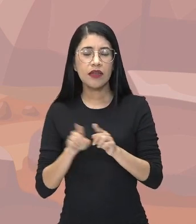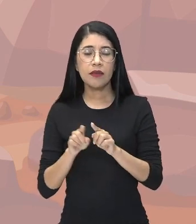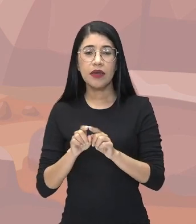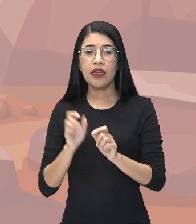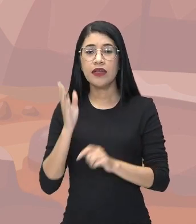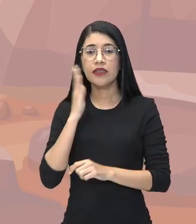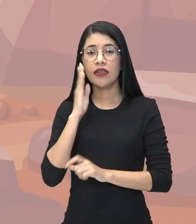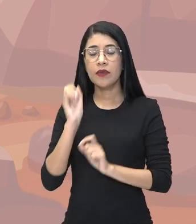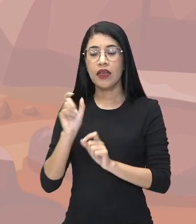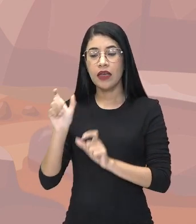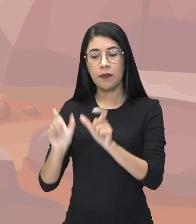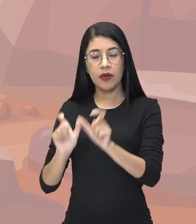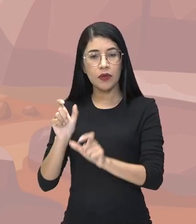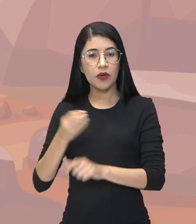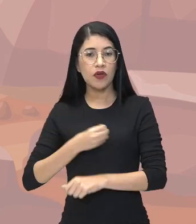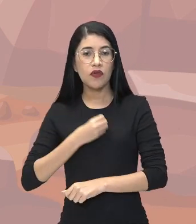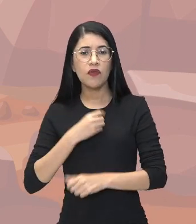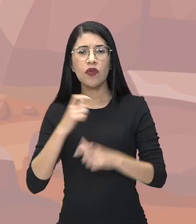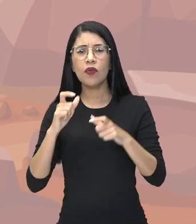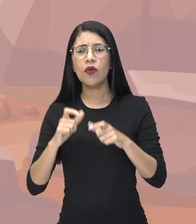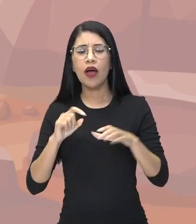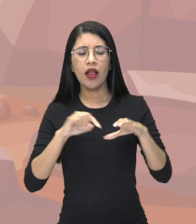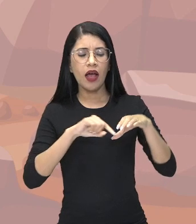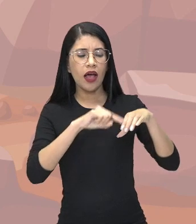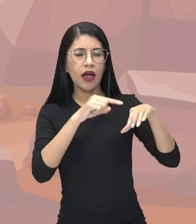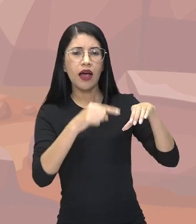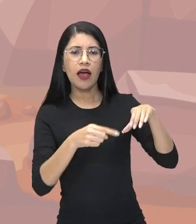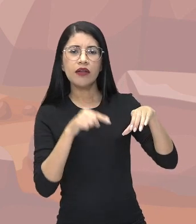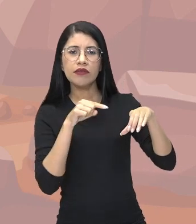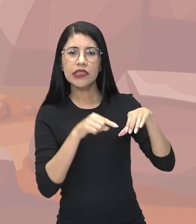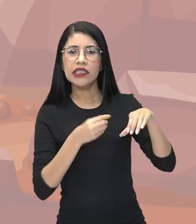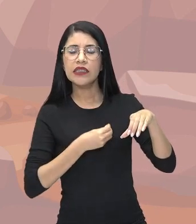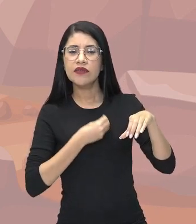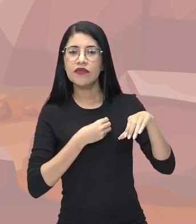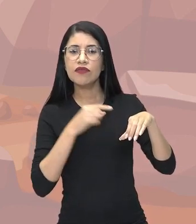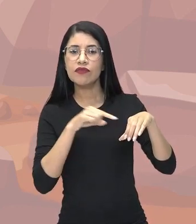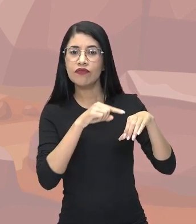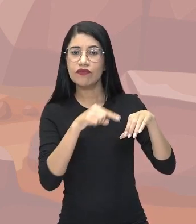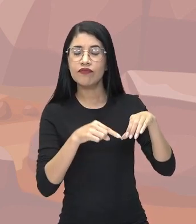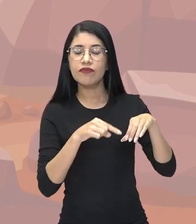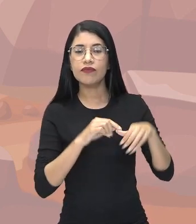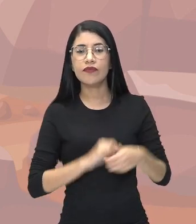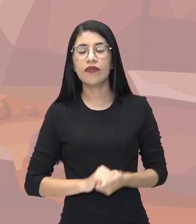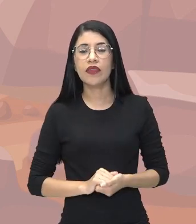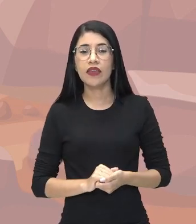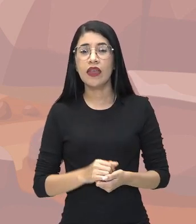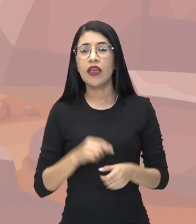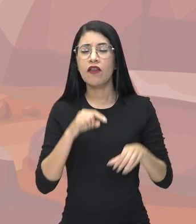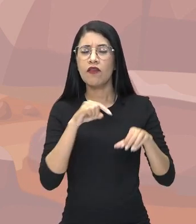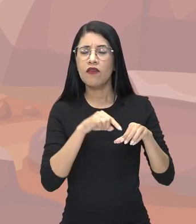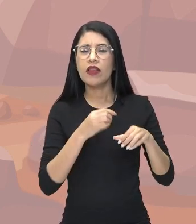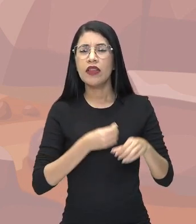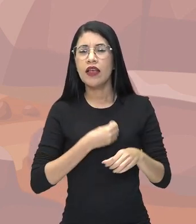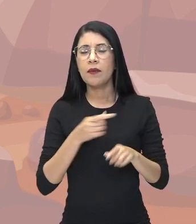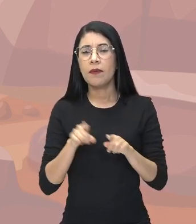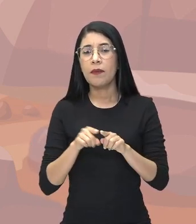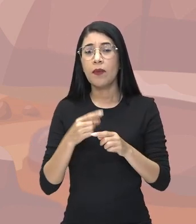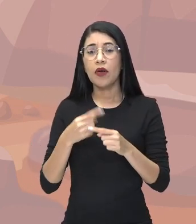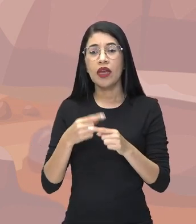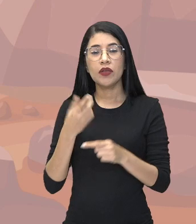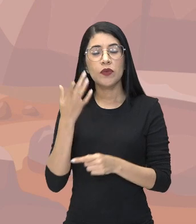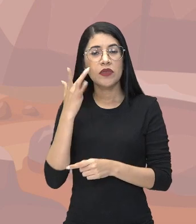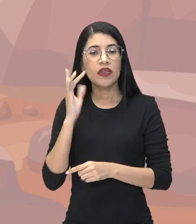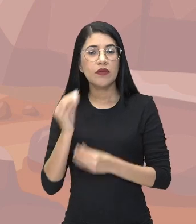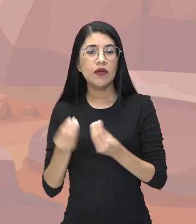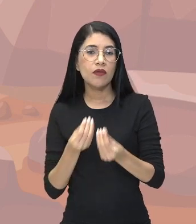da pré-história viviam aonde? No interior de cavernas, não é? Viviam, se habitavam porque eles não tinham